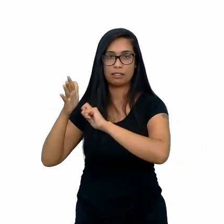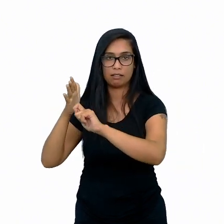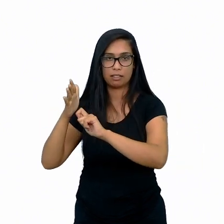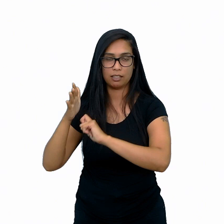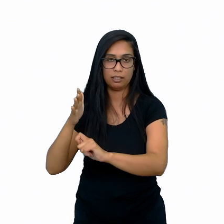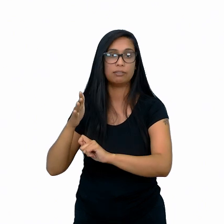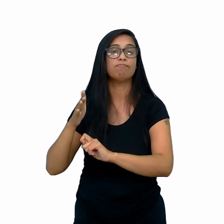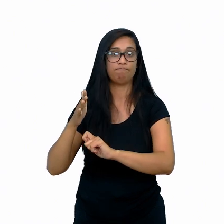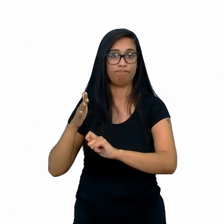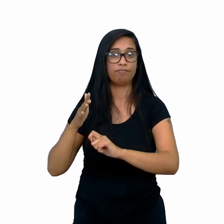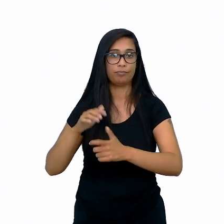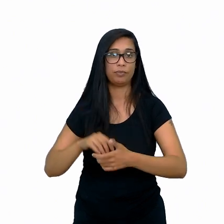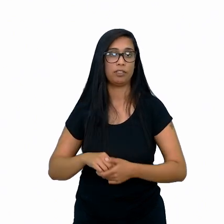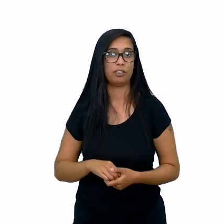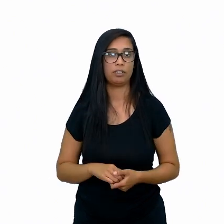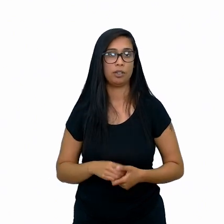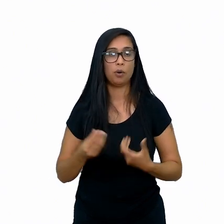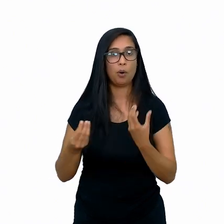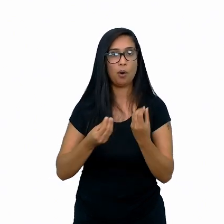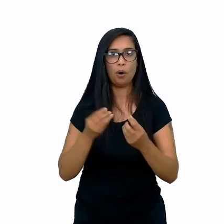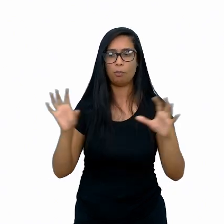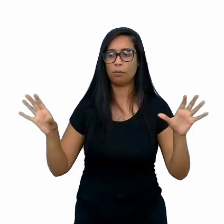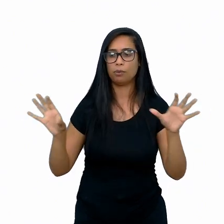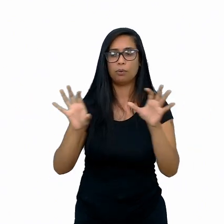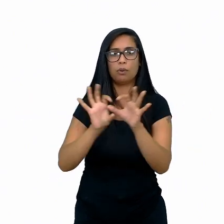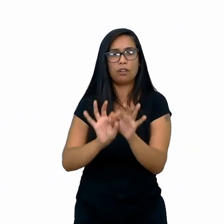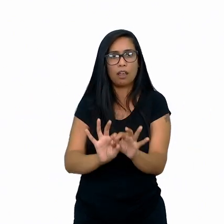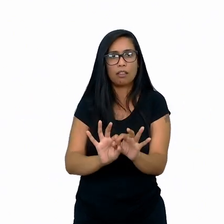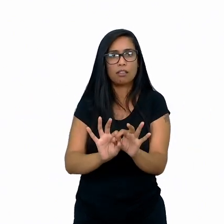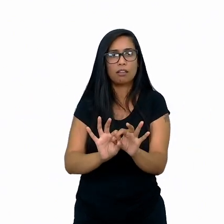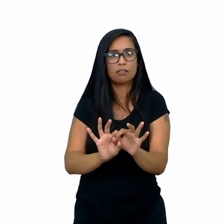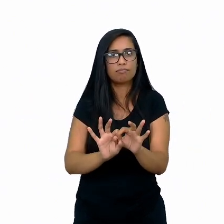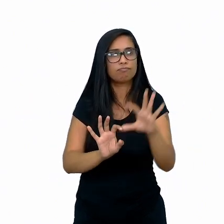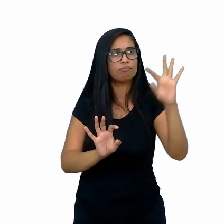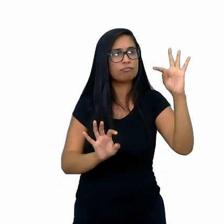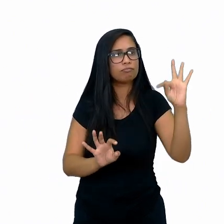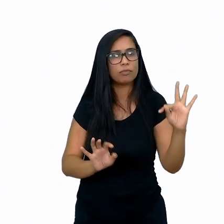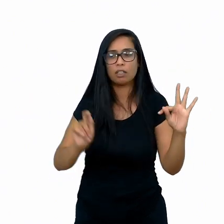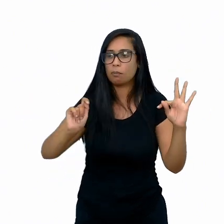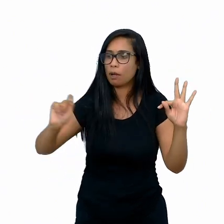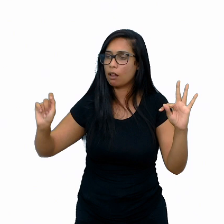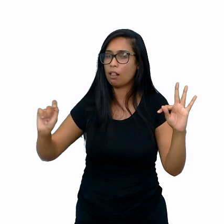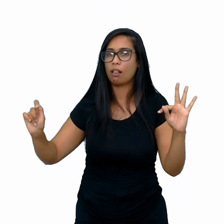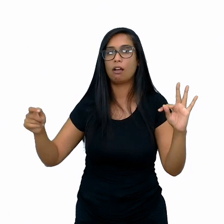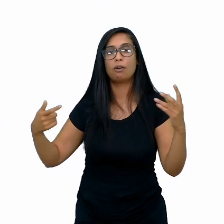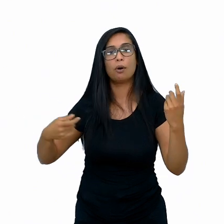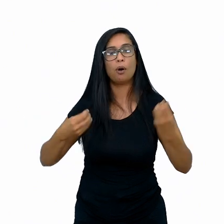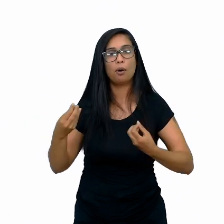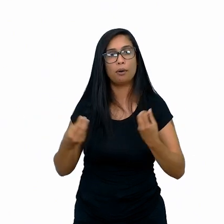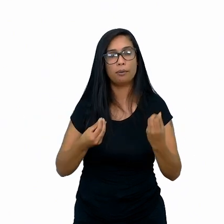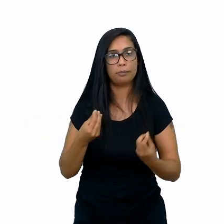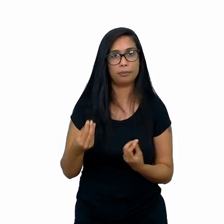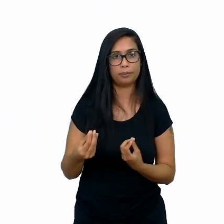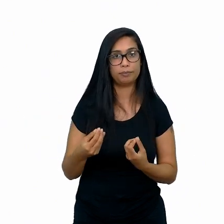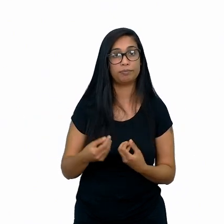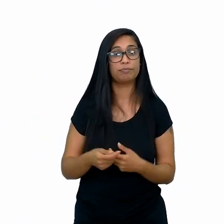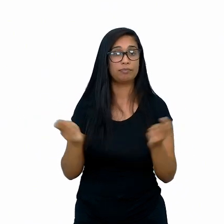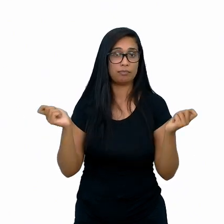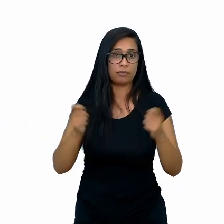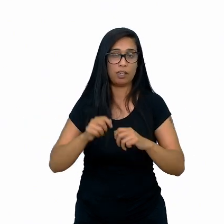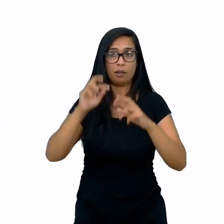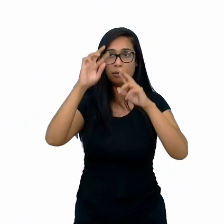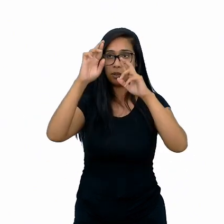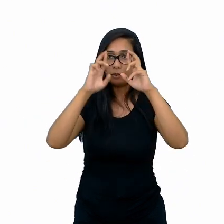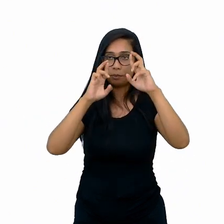leitura e escrita está presente nessa sequência didática e nós podemos observar